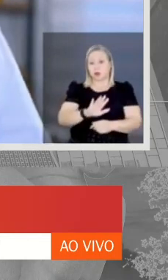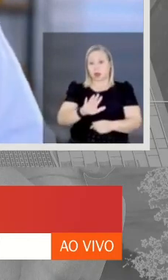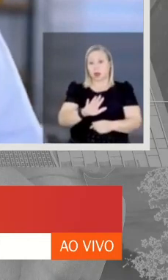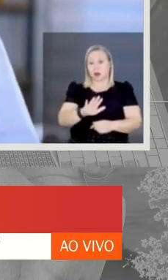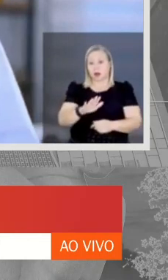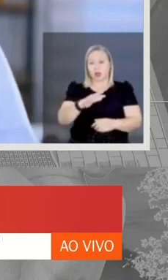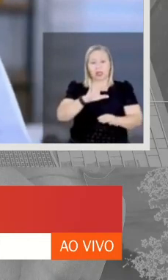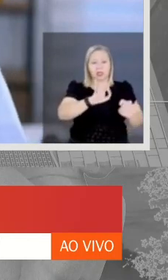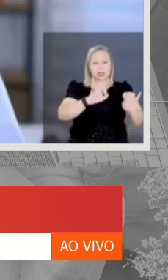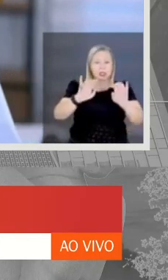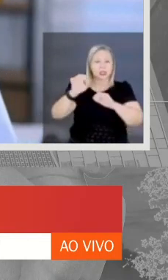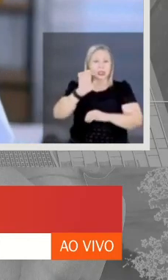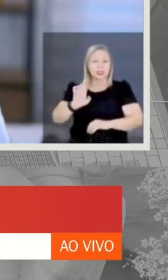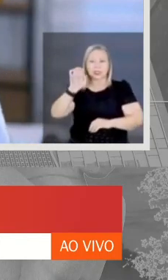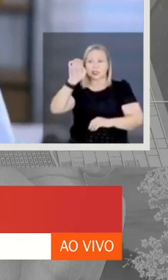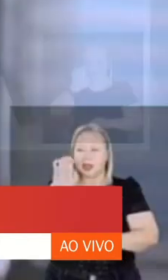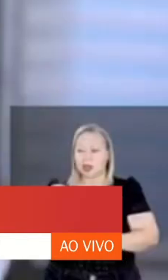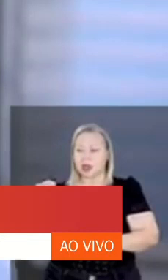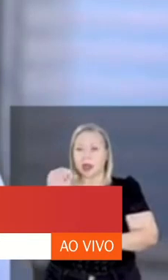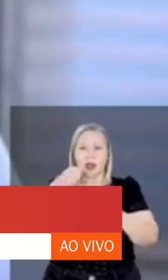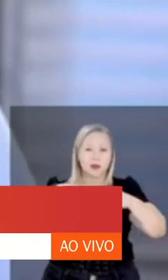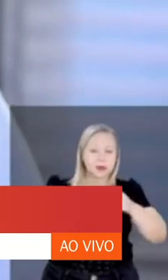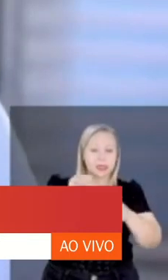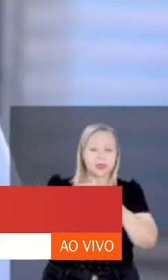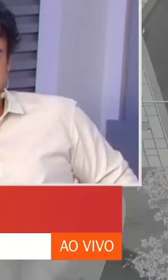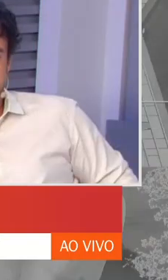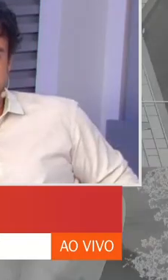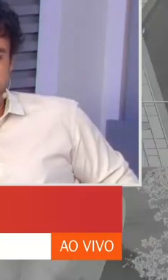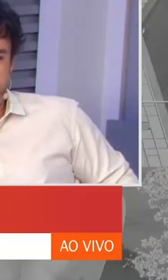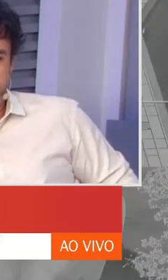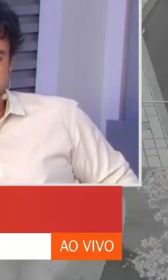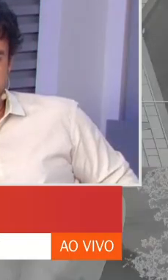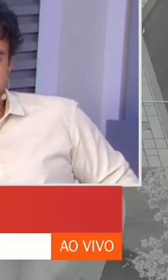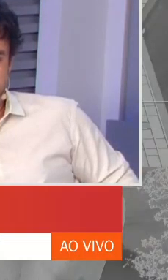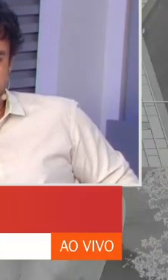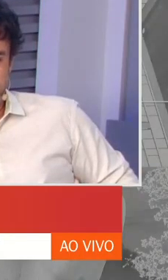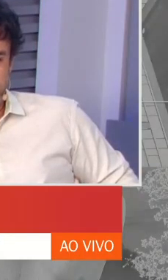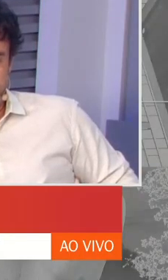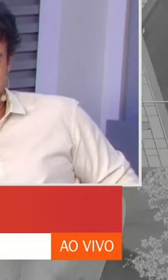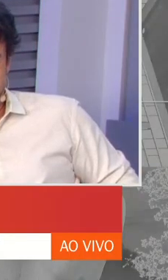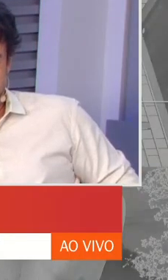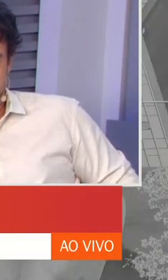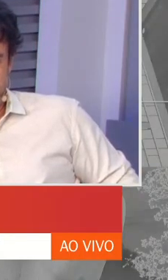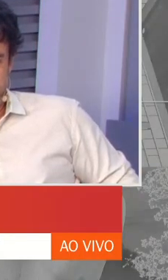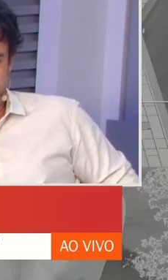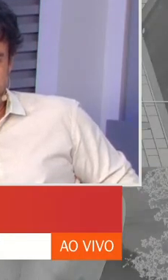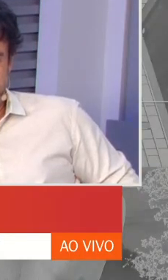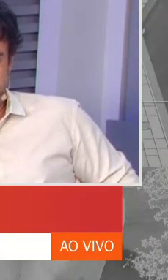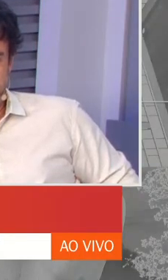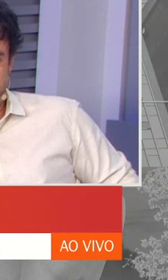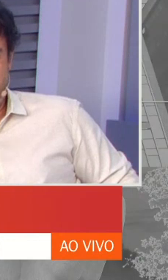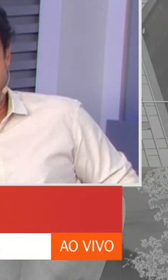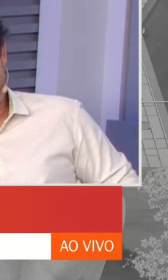Tebet e deixá-la escanteada. Zoe, em seguida o Google. Não, e o Lula, ele já falou que o sonho dele, caso ele retorne à presidência, é ver o Renan Calheiros